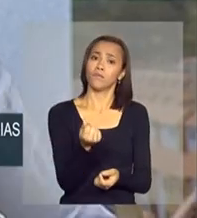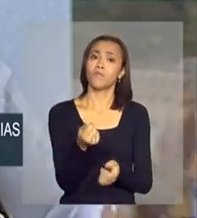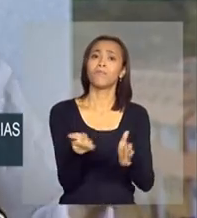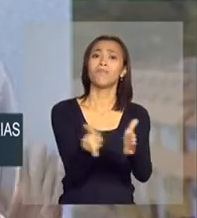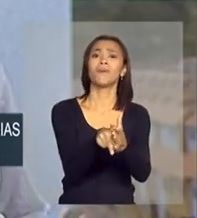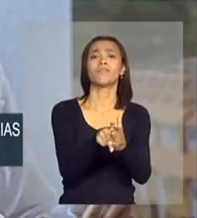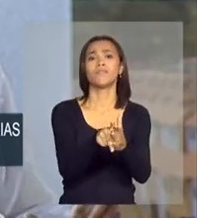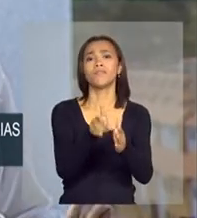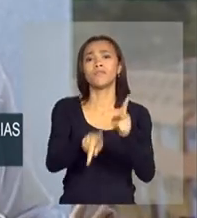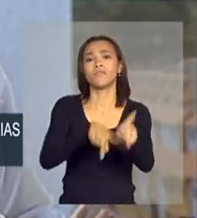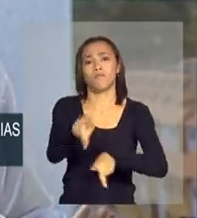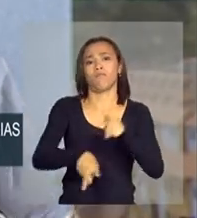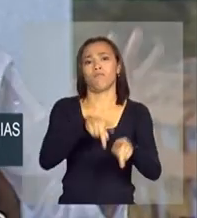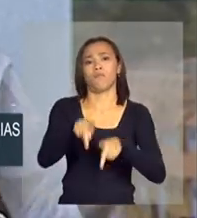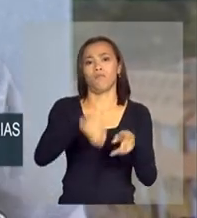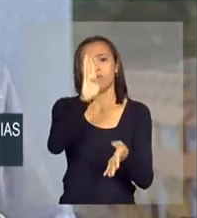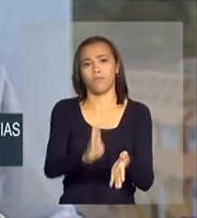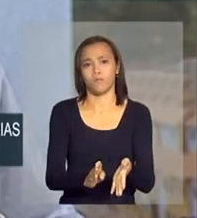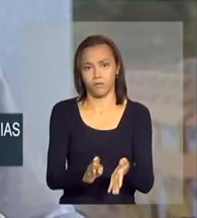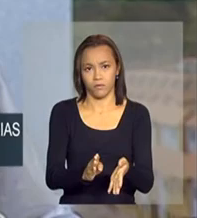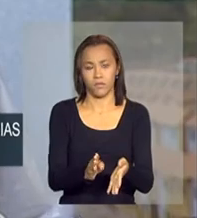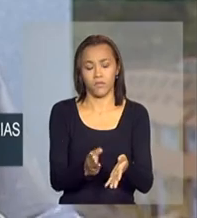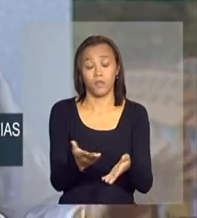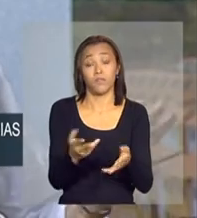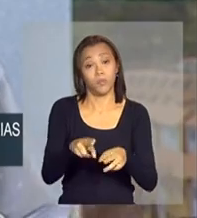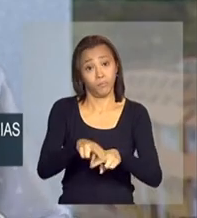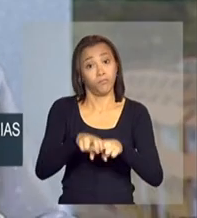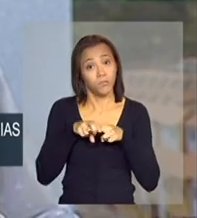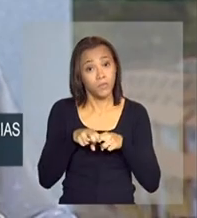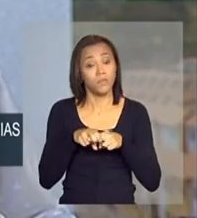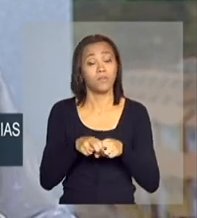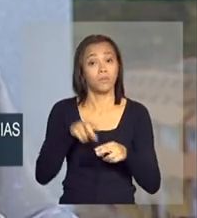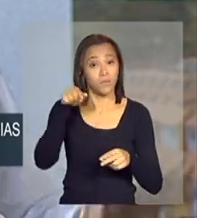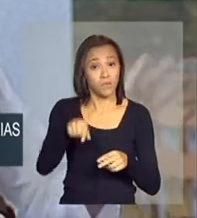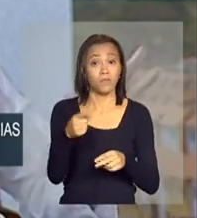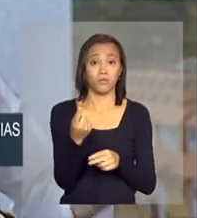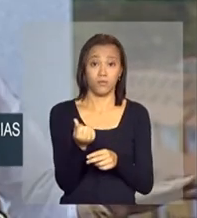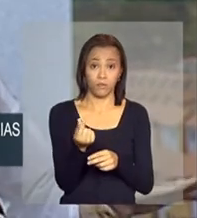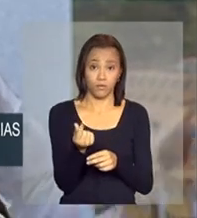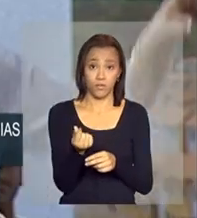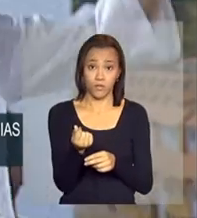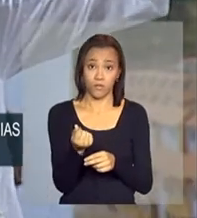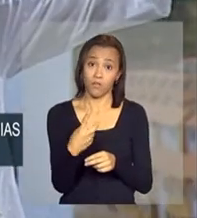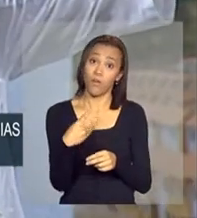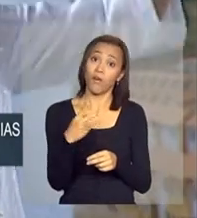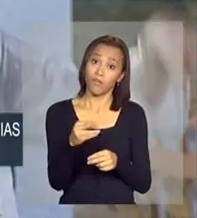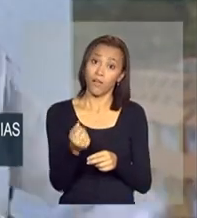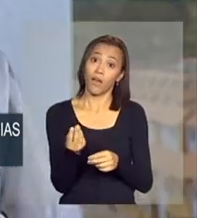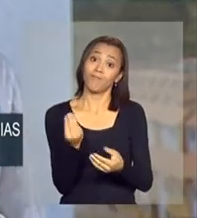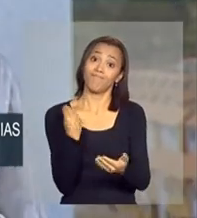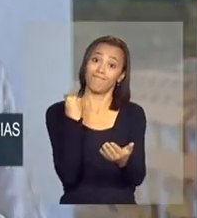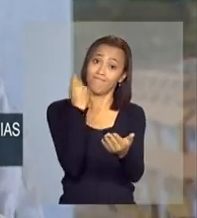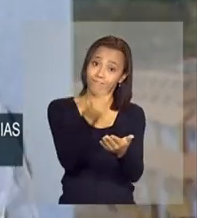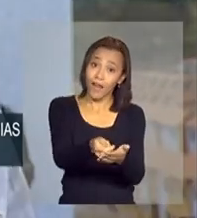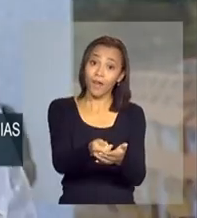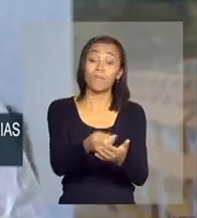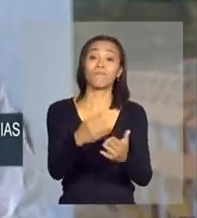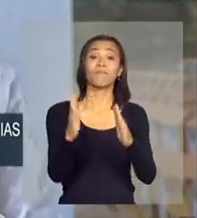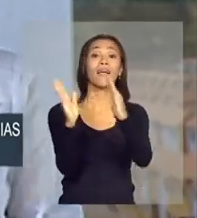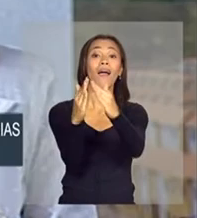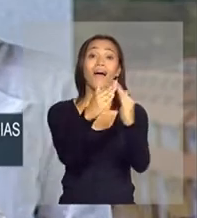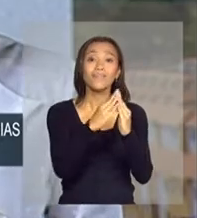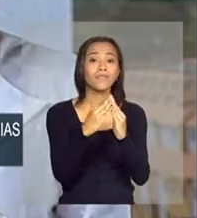do povo brasileiro e portanto ele volta sobre a forma de casa para o povo